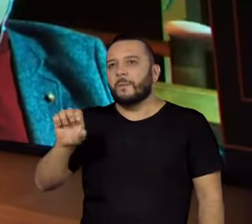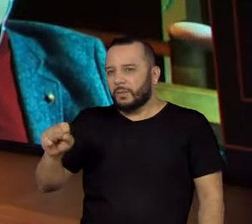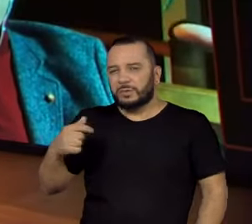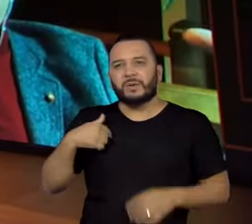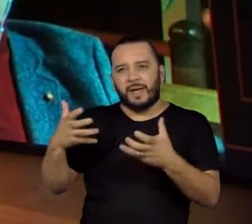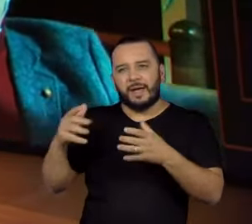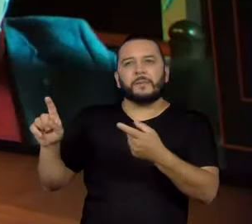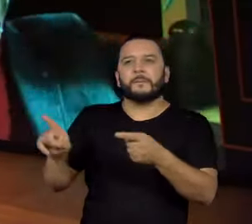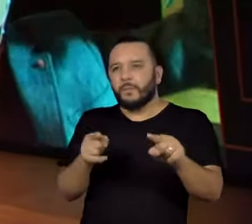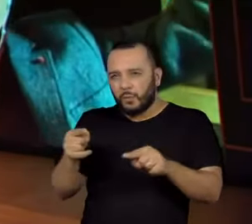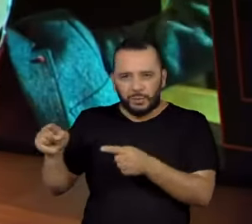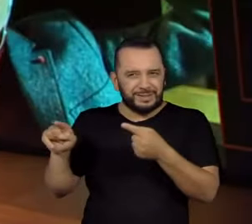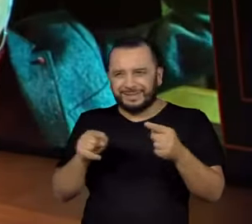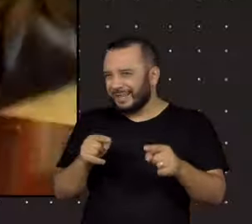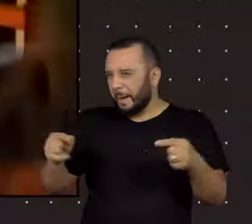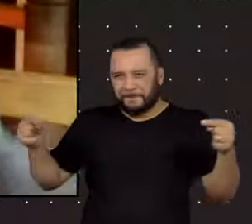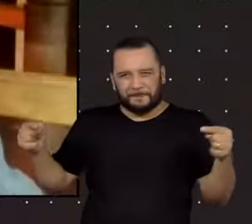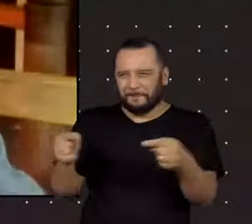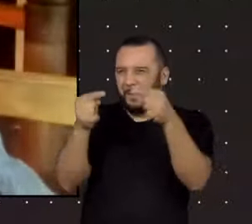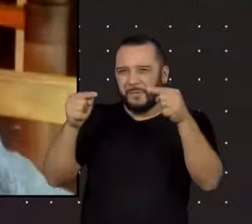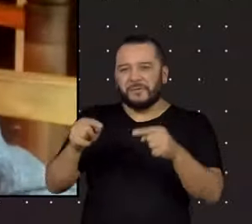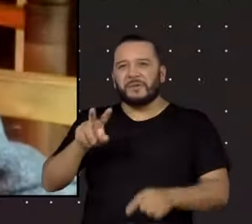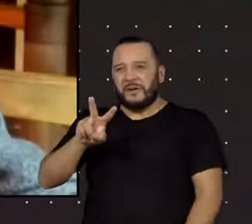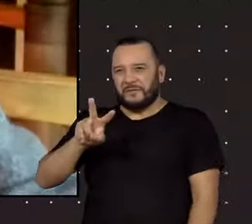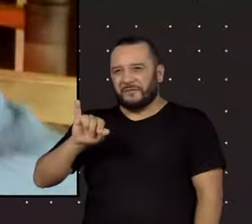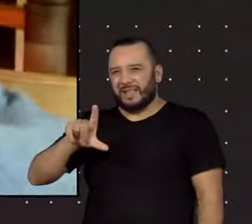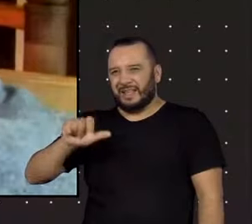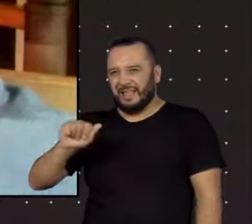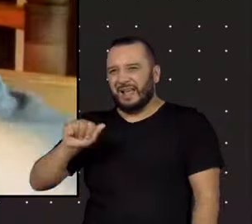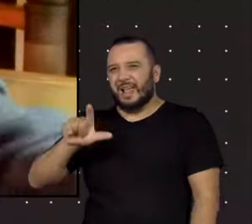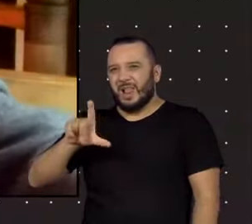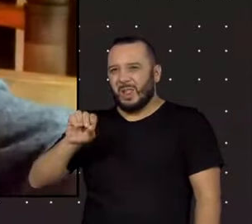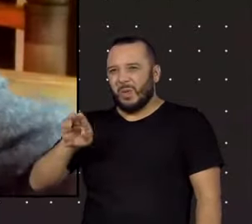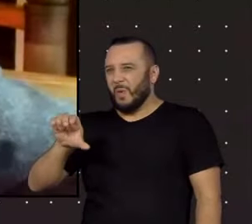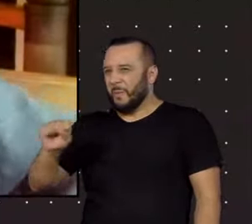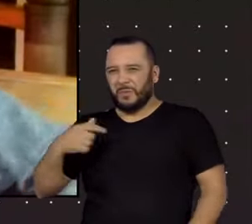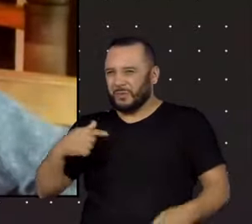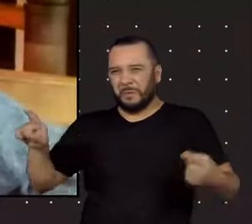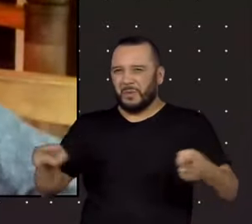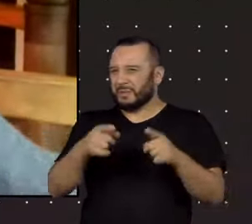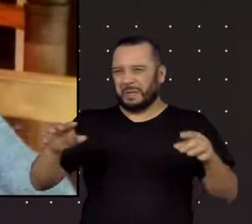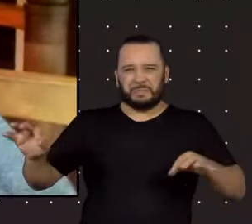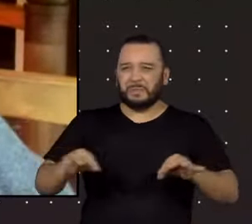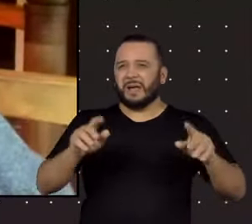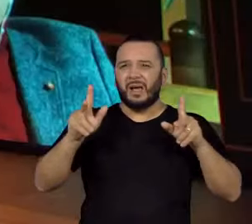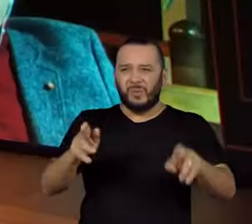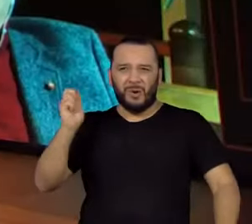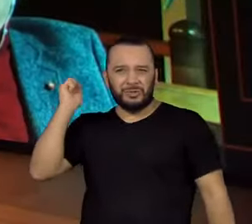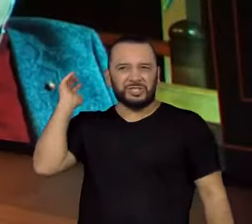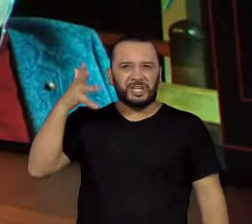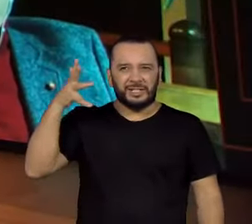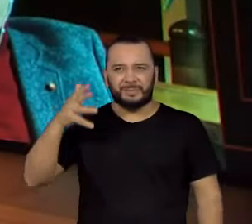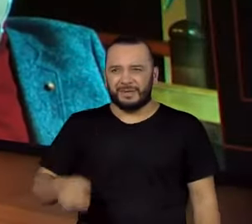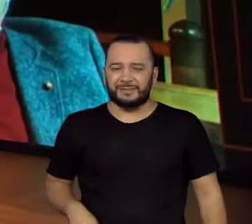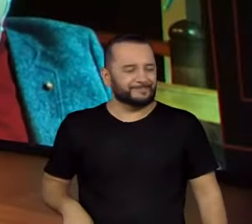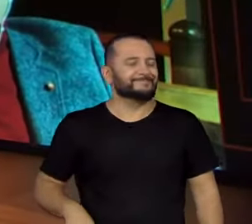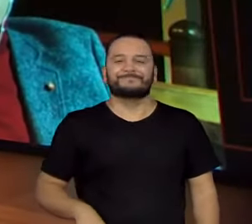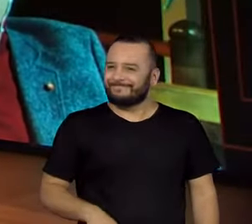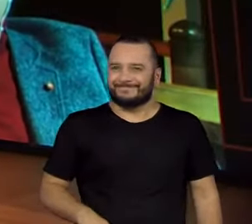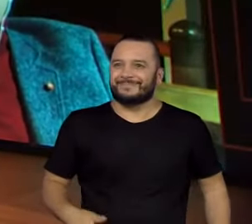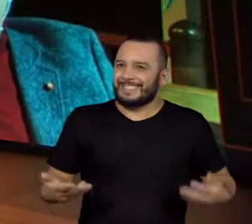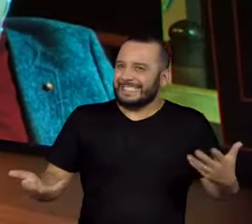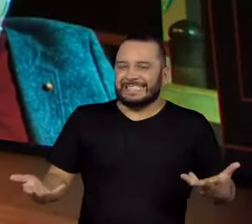sinfônico do Villa-Lobos e coloquei em cima dos dois. Né? Porque ali era um episódio shakespeariano, né? E ali, então, foi o